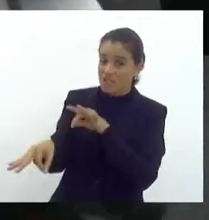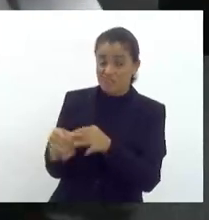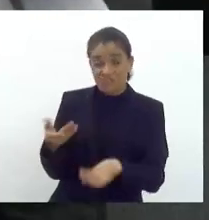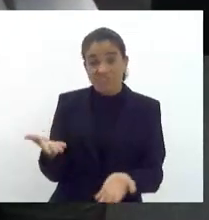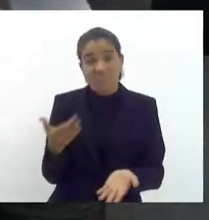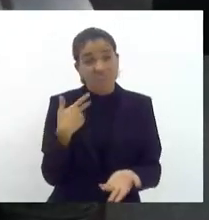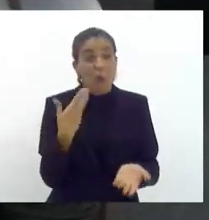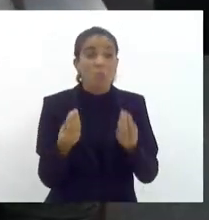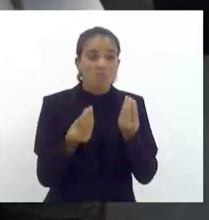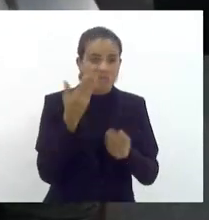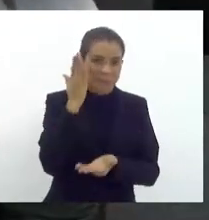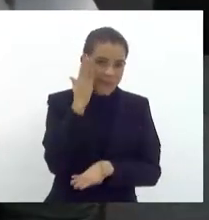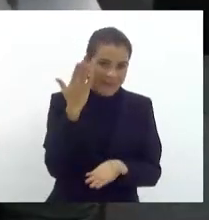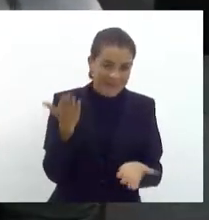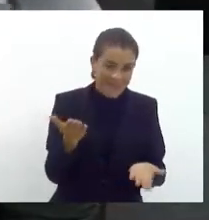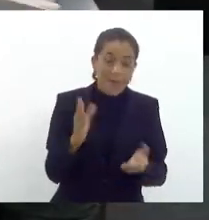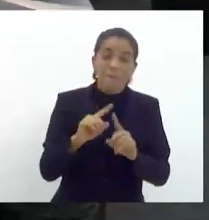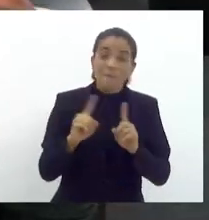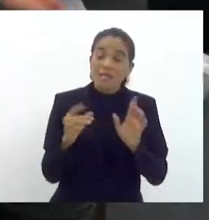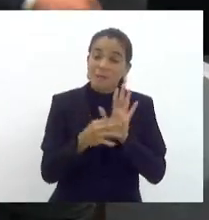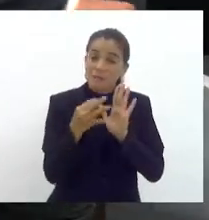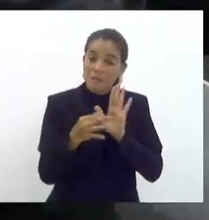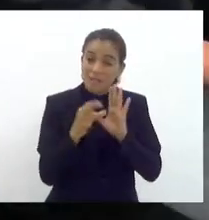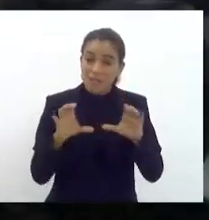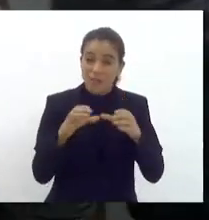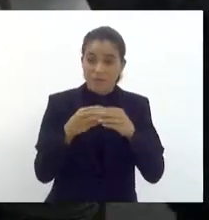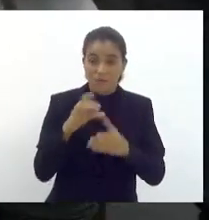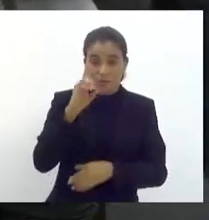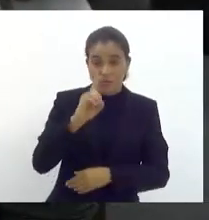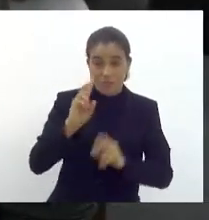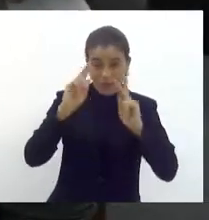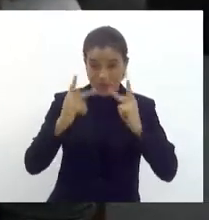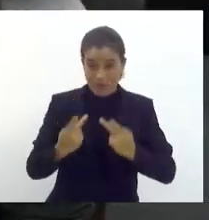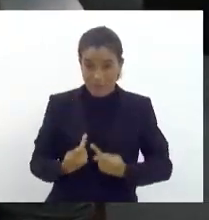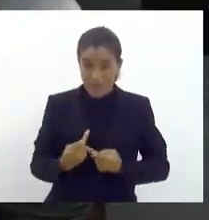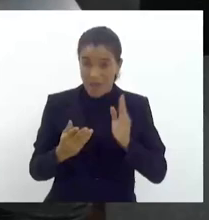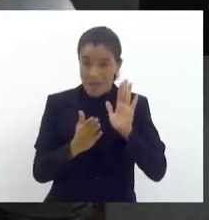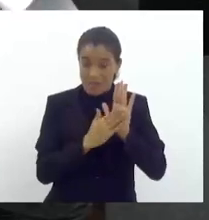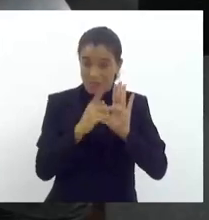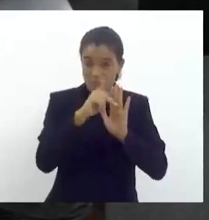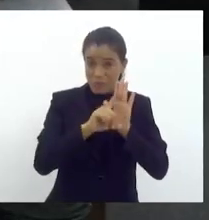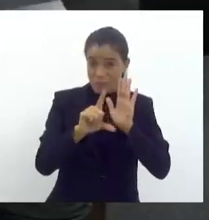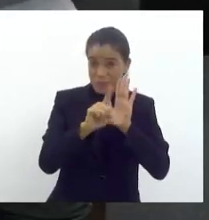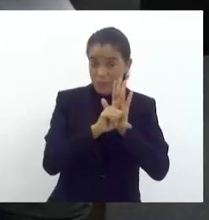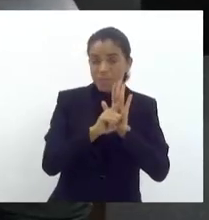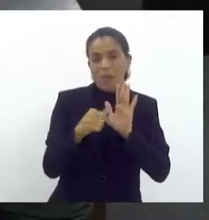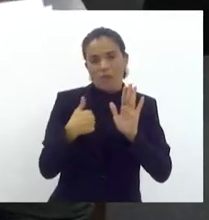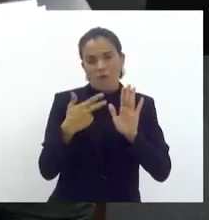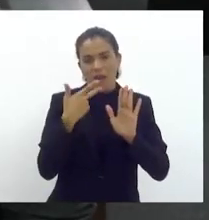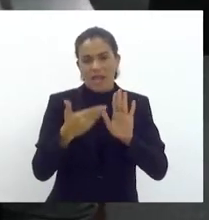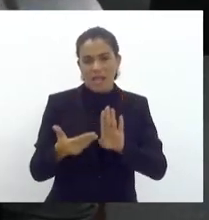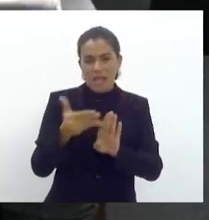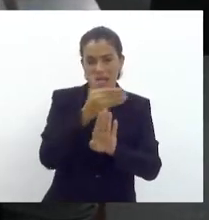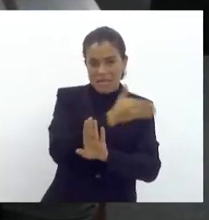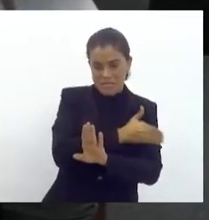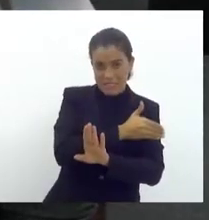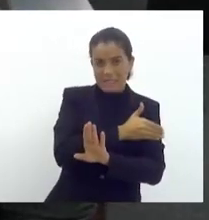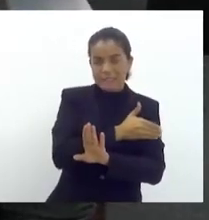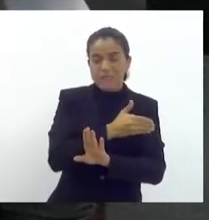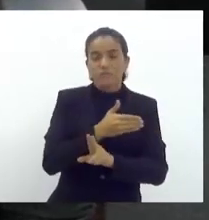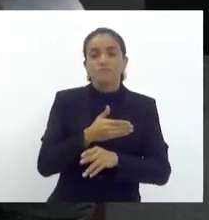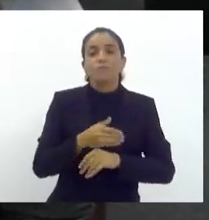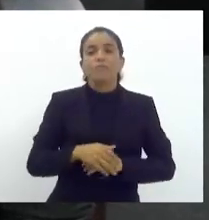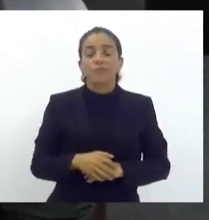né mas da Comissão de Direitos Humanos ao projeto como falei na minha declaração de voto do projeto